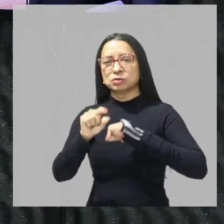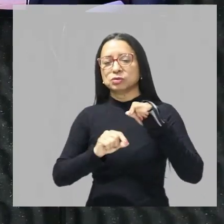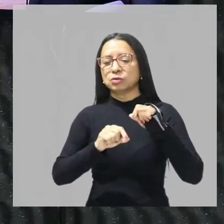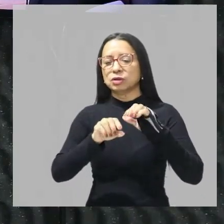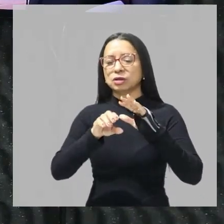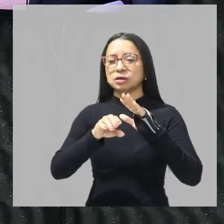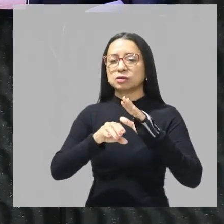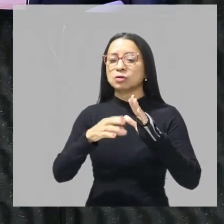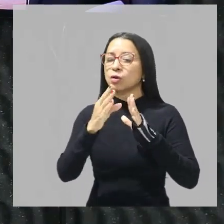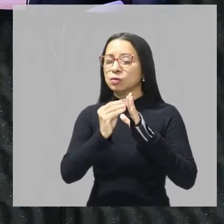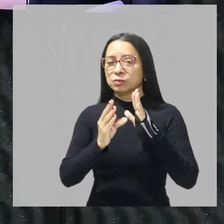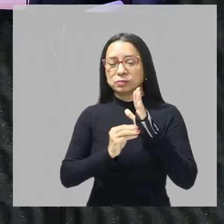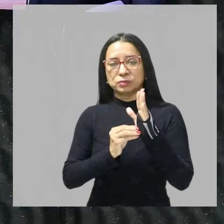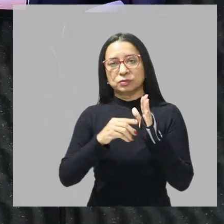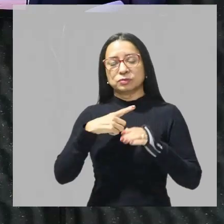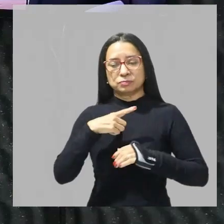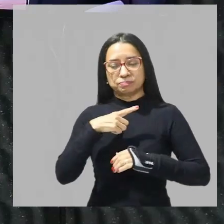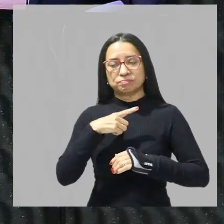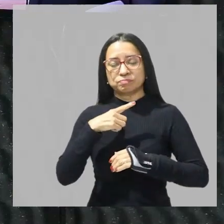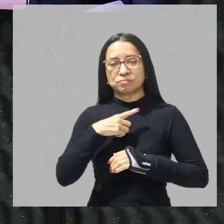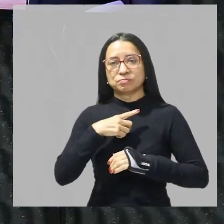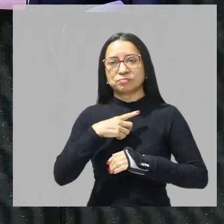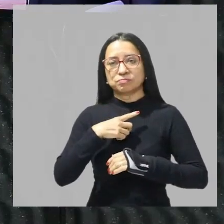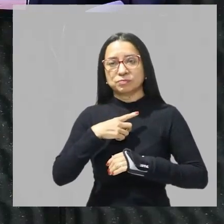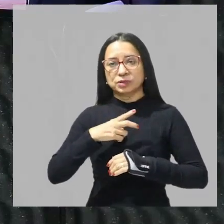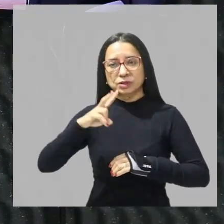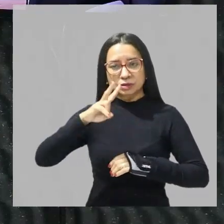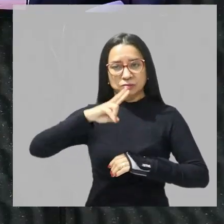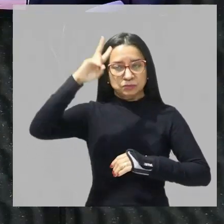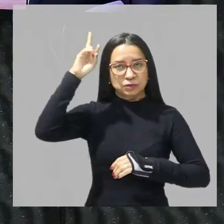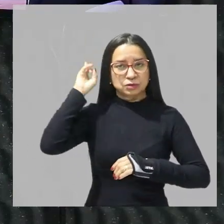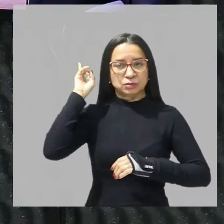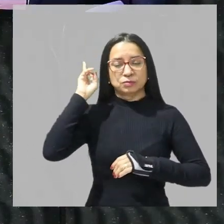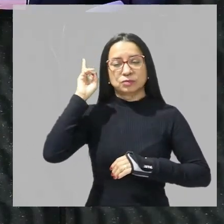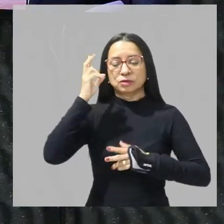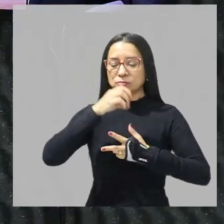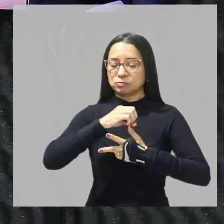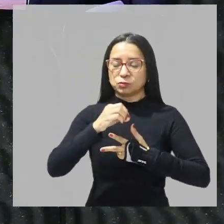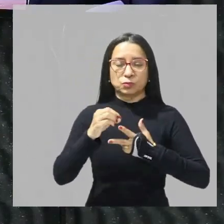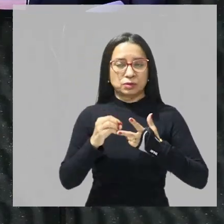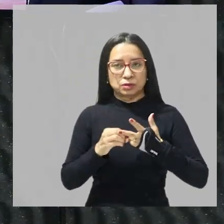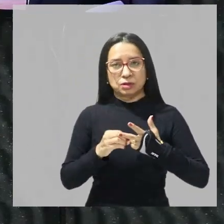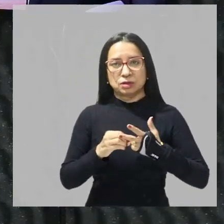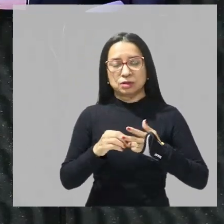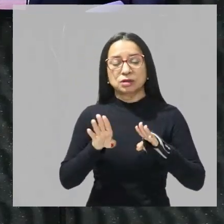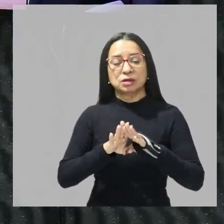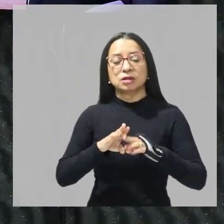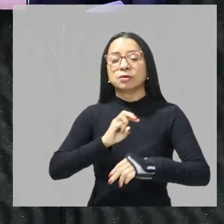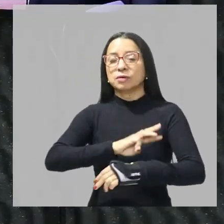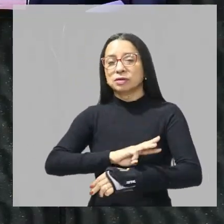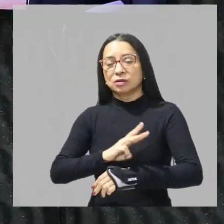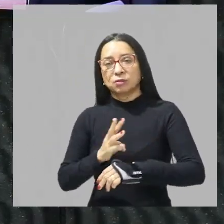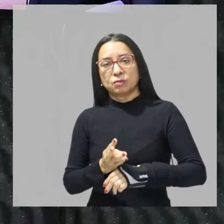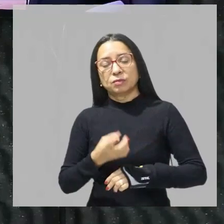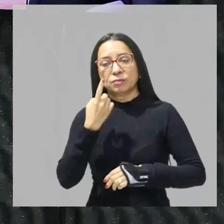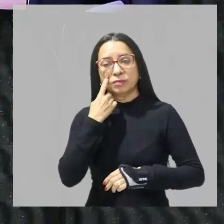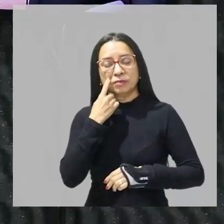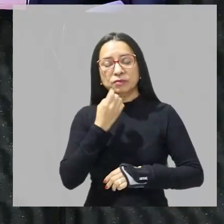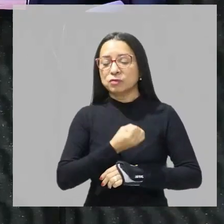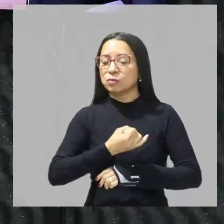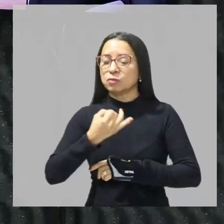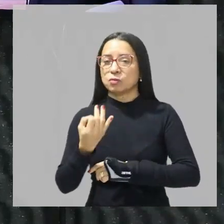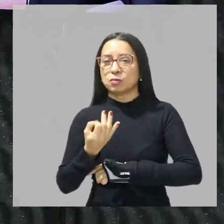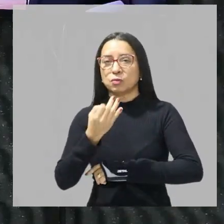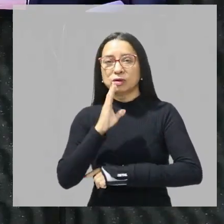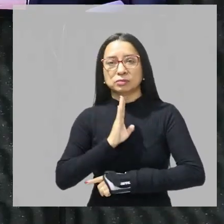caído nessas provas, né? Tanto do vestibular da UEMA quanto do vestibular do Enem. A gente viu aí quais são os